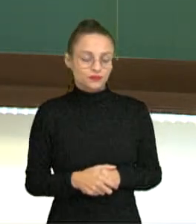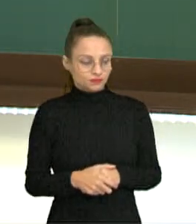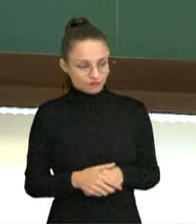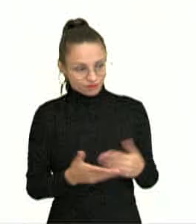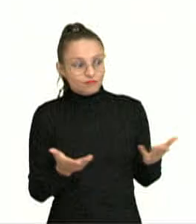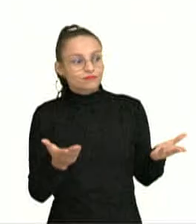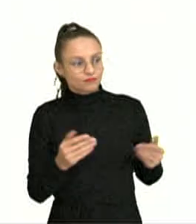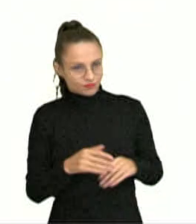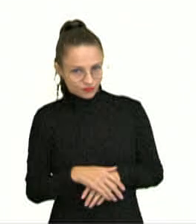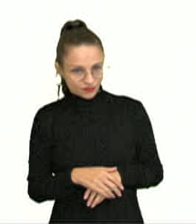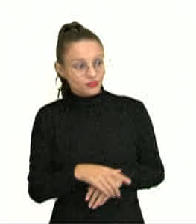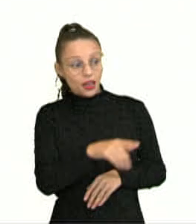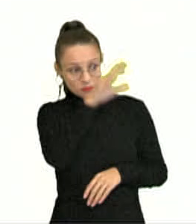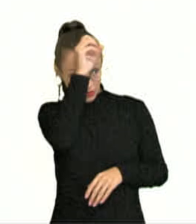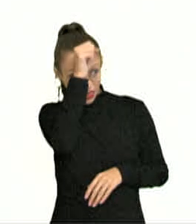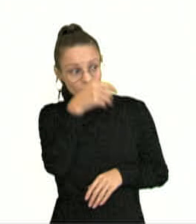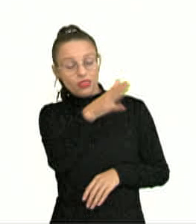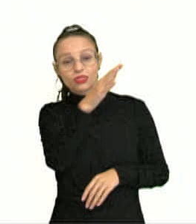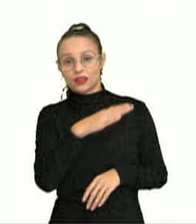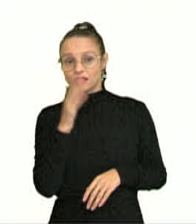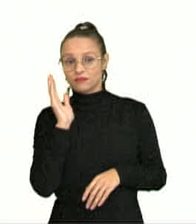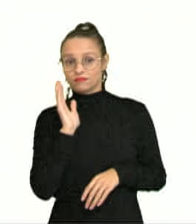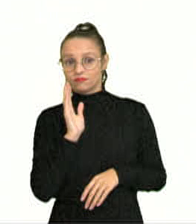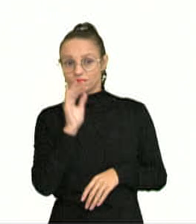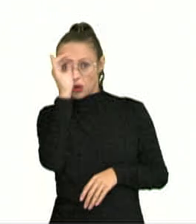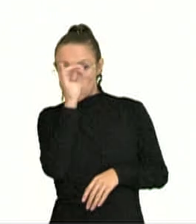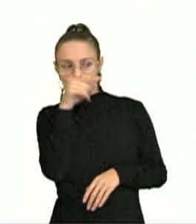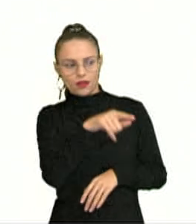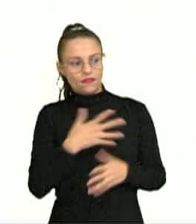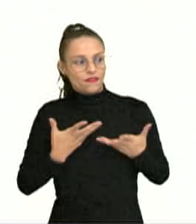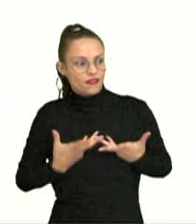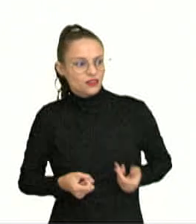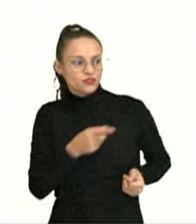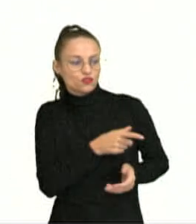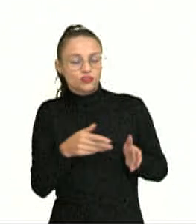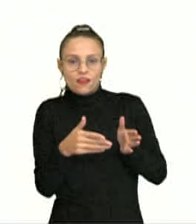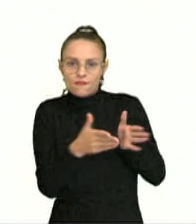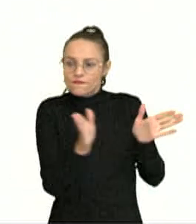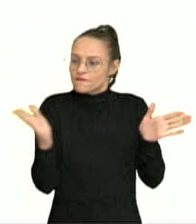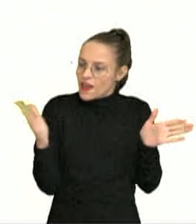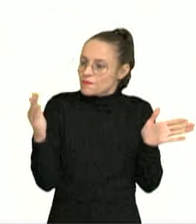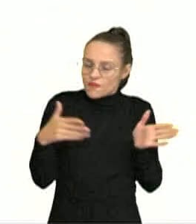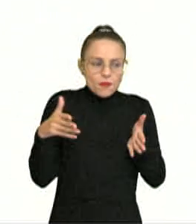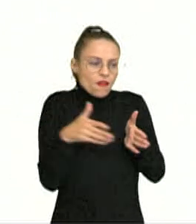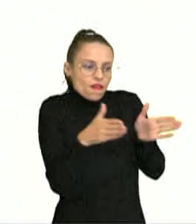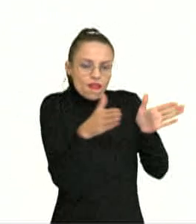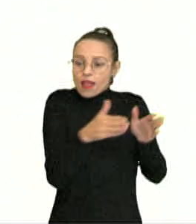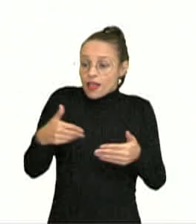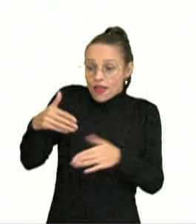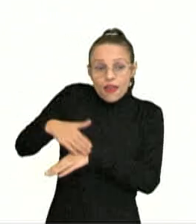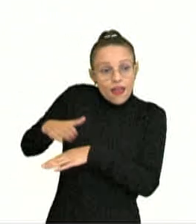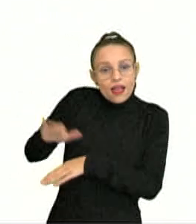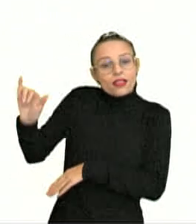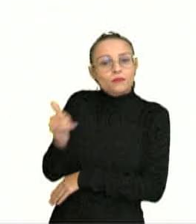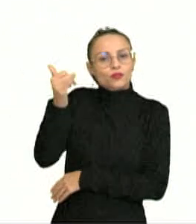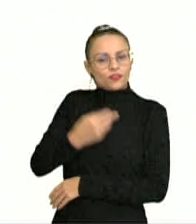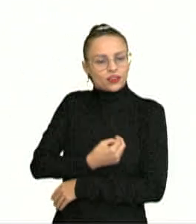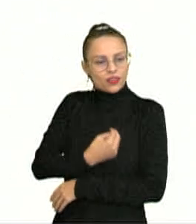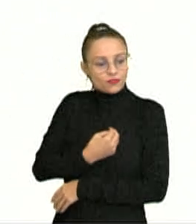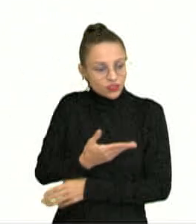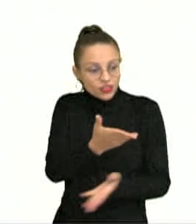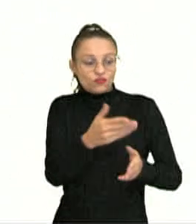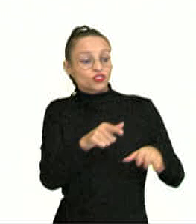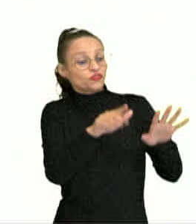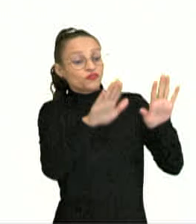Anda, aprende, tola. Cansas-te em abrir caminho para ela e é ela que vai gozar da vida, enquanto